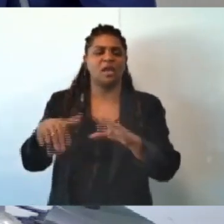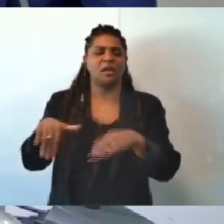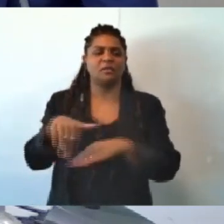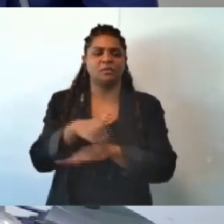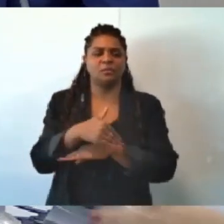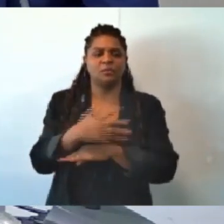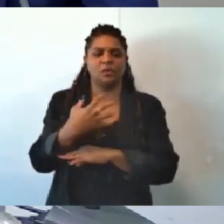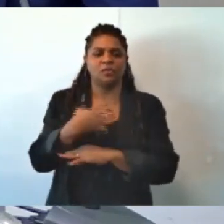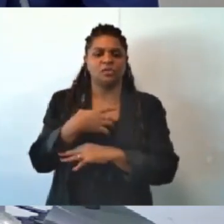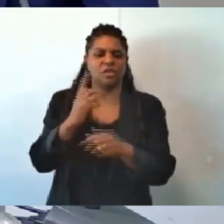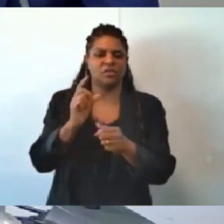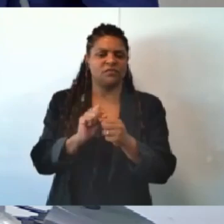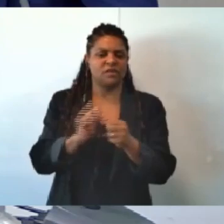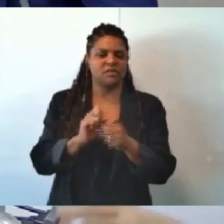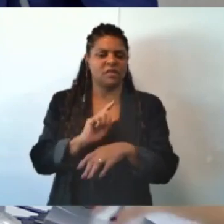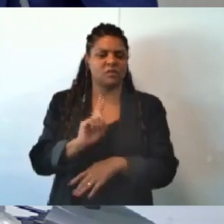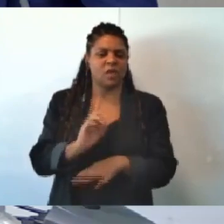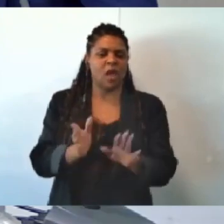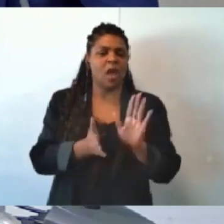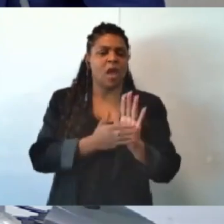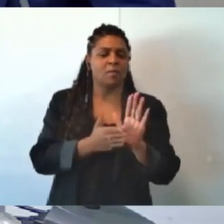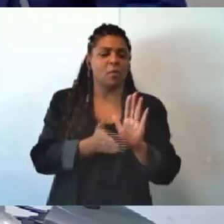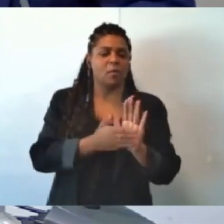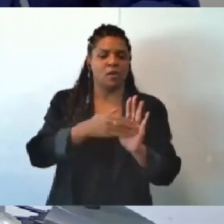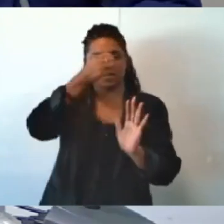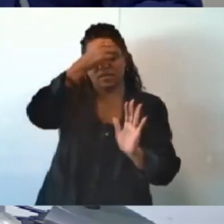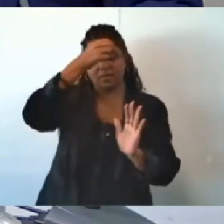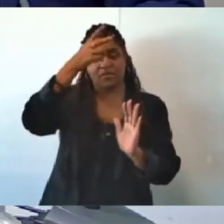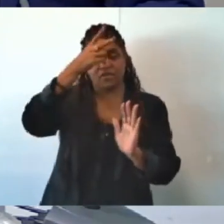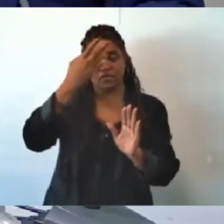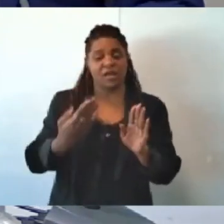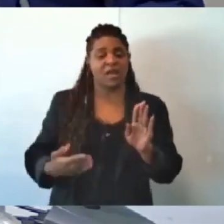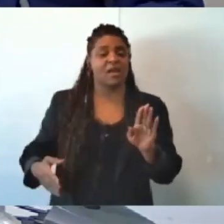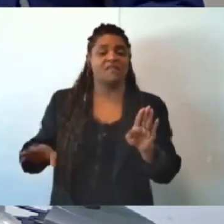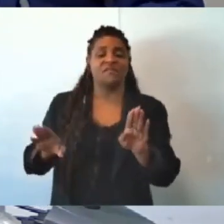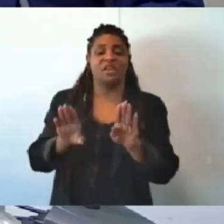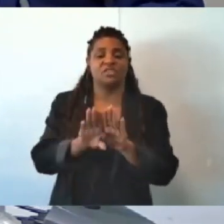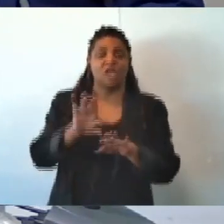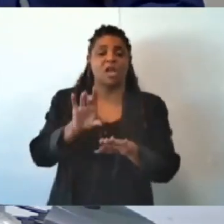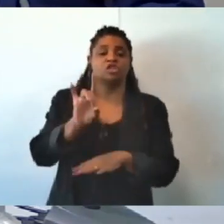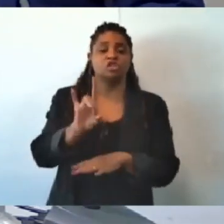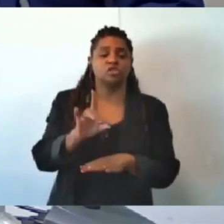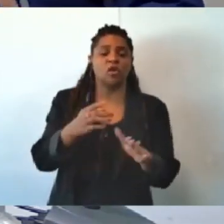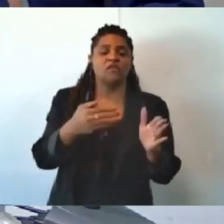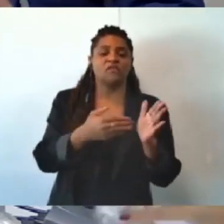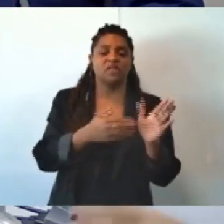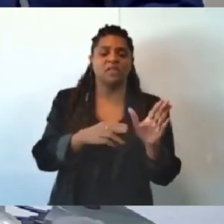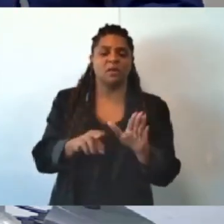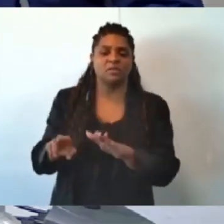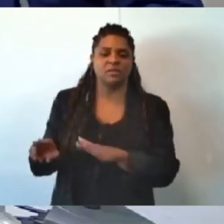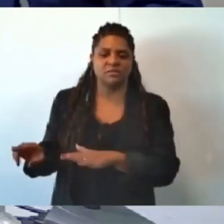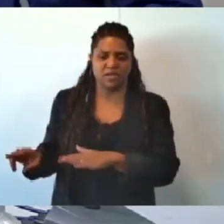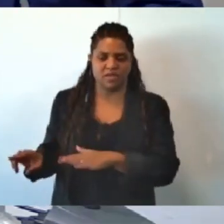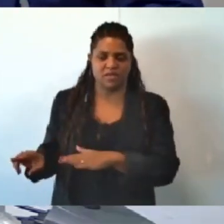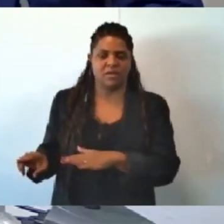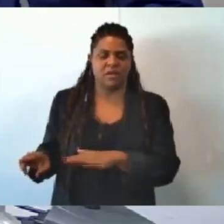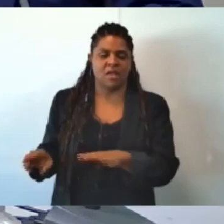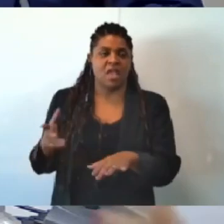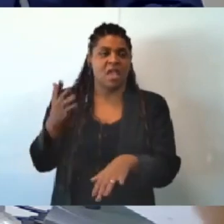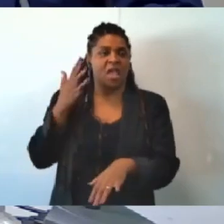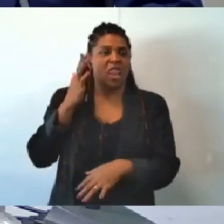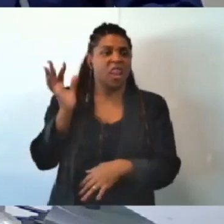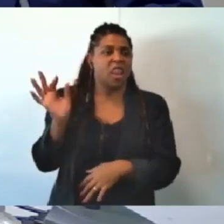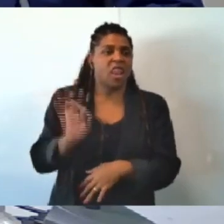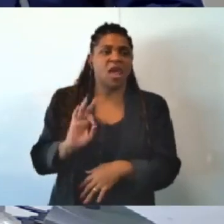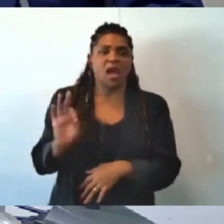da prefeitura ainda era fechar a Sapucaí só aos finais de semana. Né? Eu não sei o que